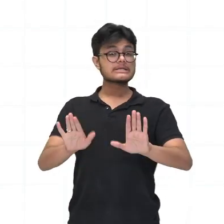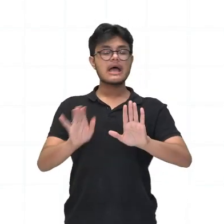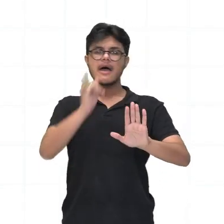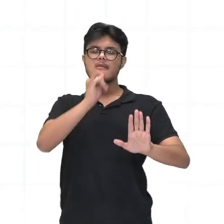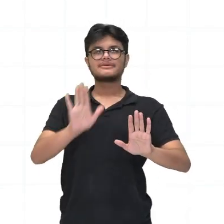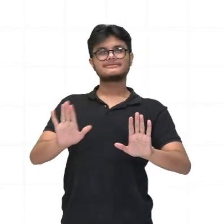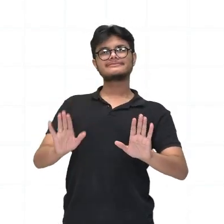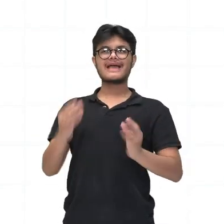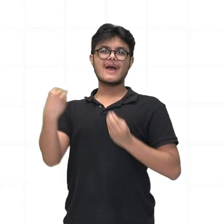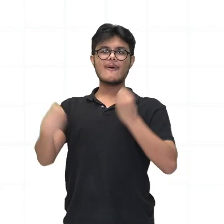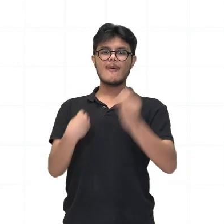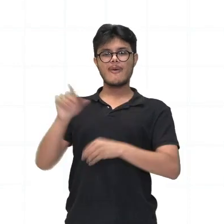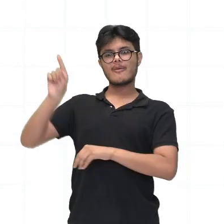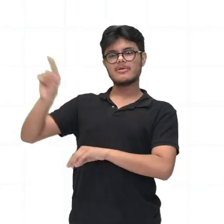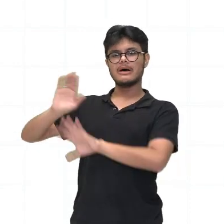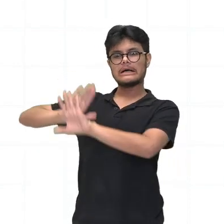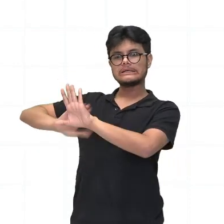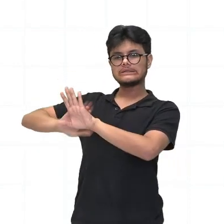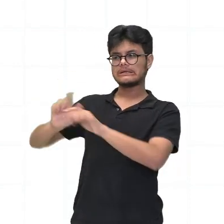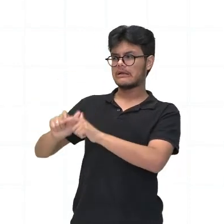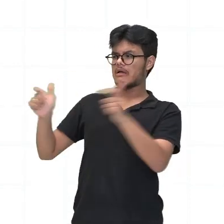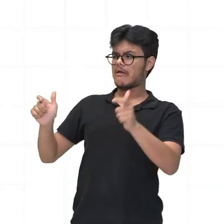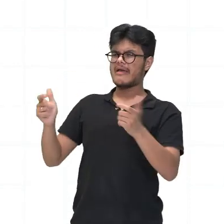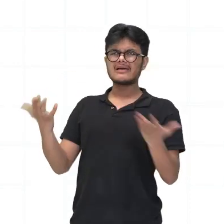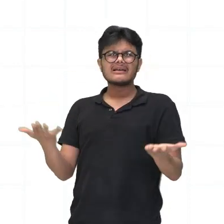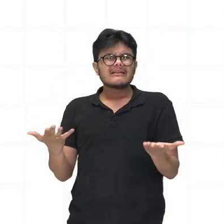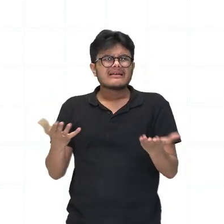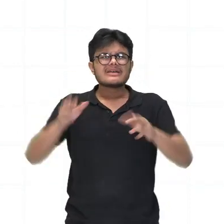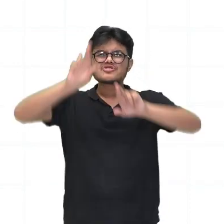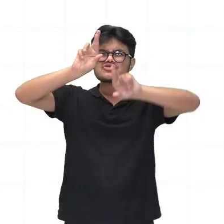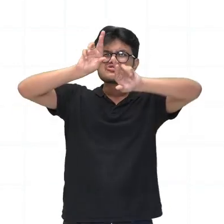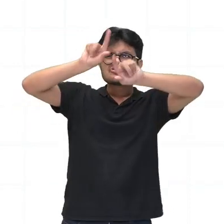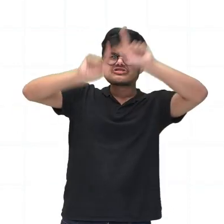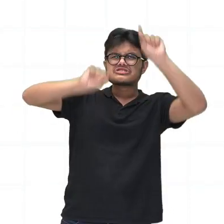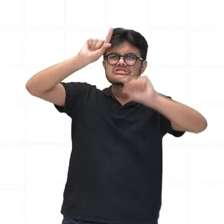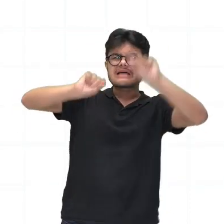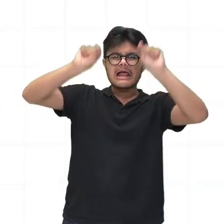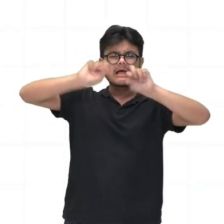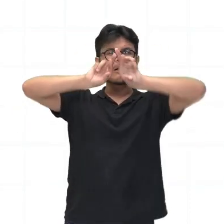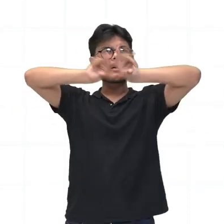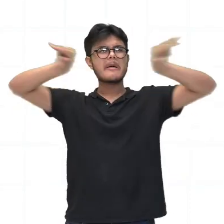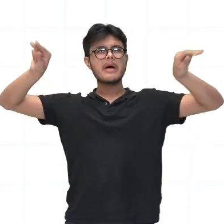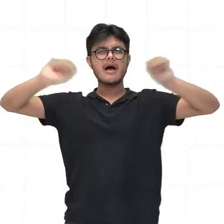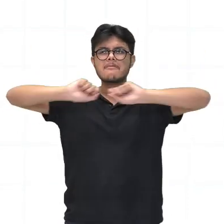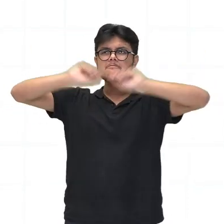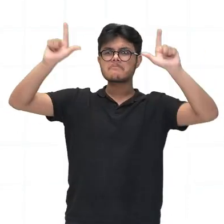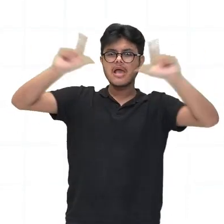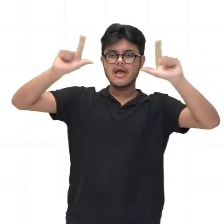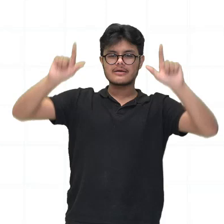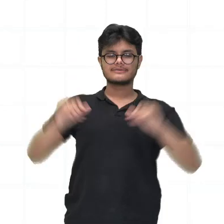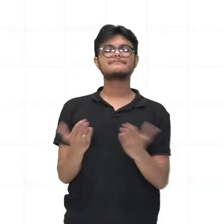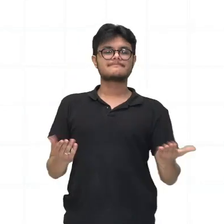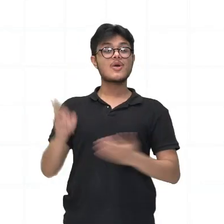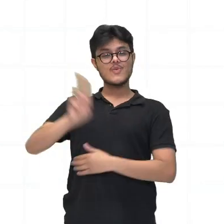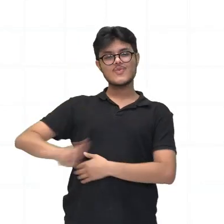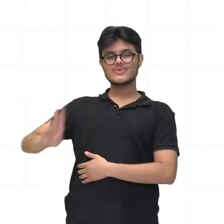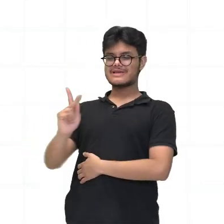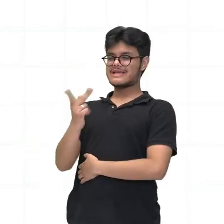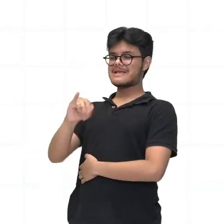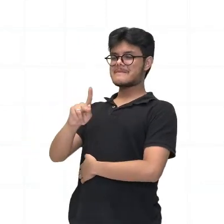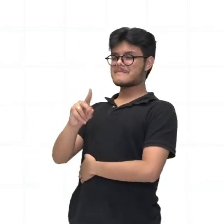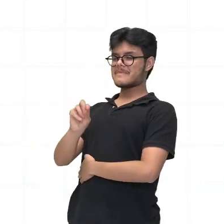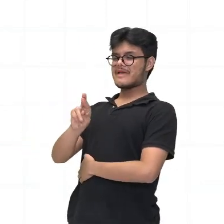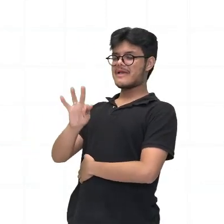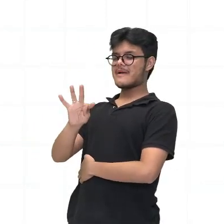não é? Acordar estrelas com um único golpe de polegar. Eis, portanto, aí uma hipérbole. E além disso, ainda